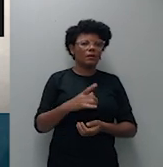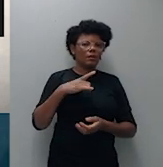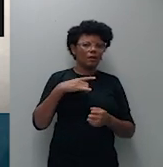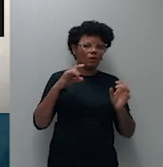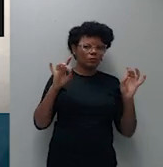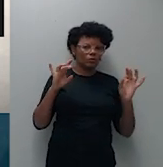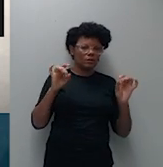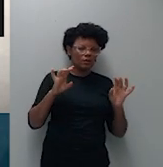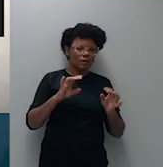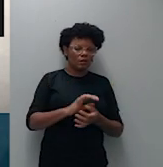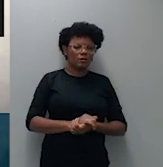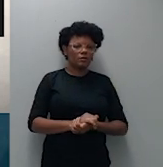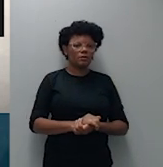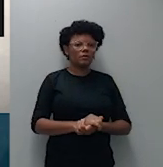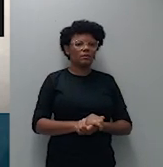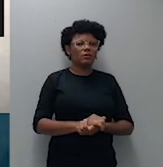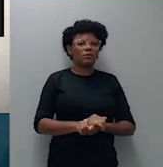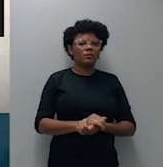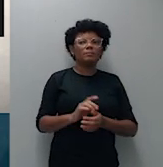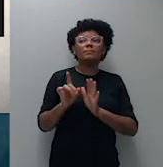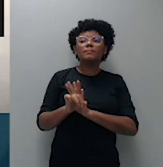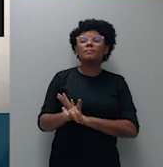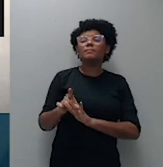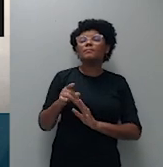Aonde está a que